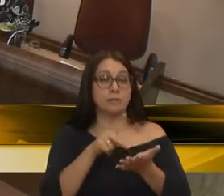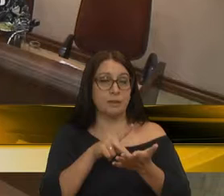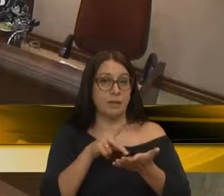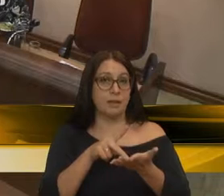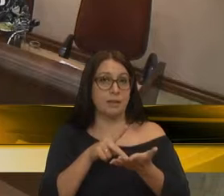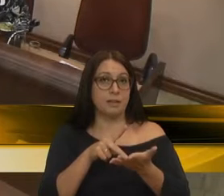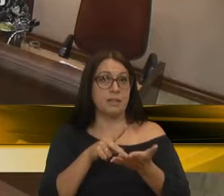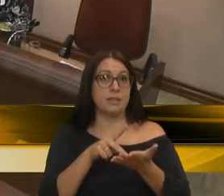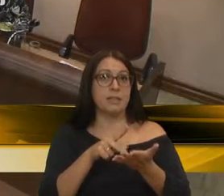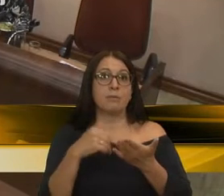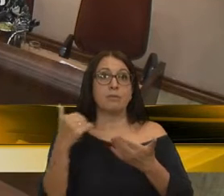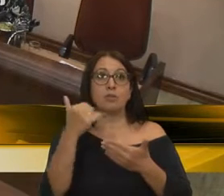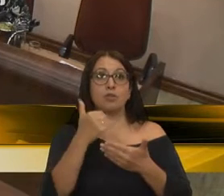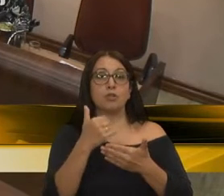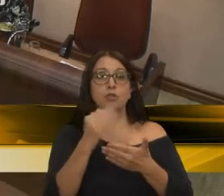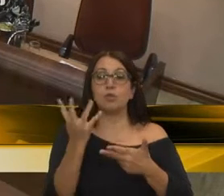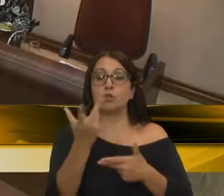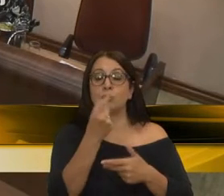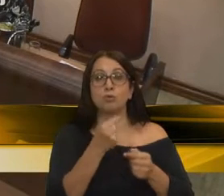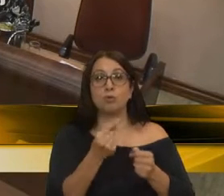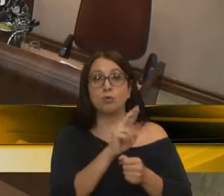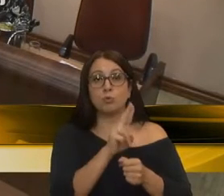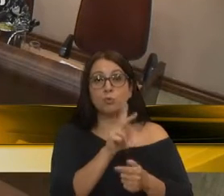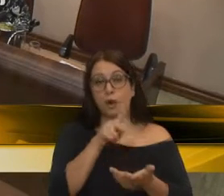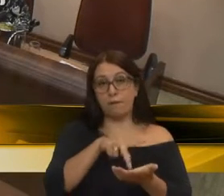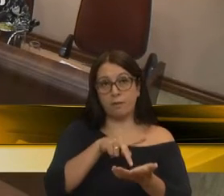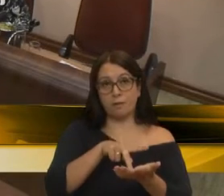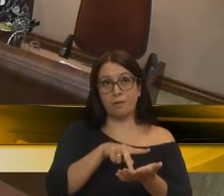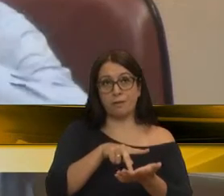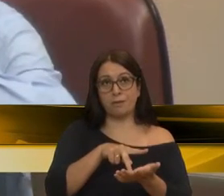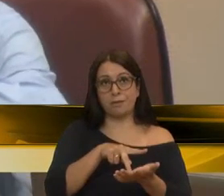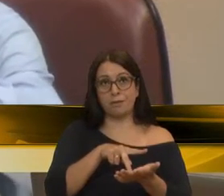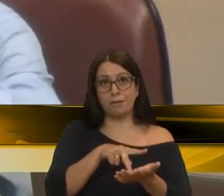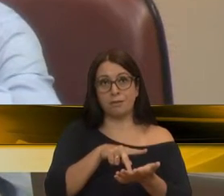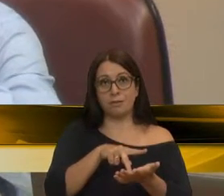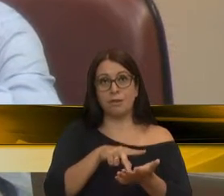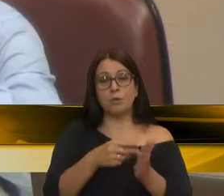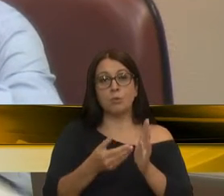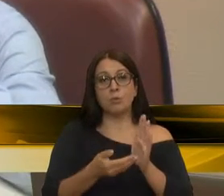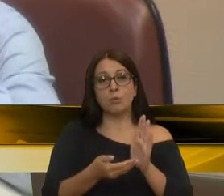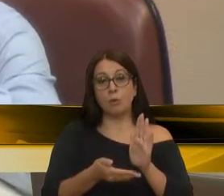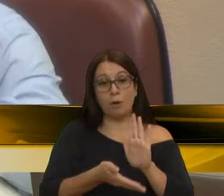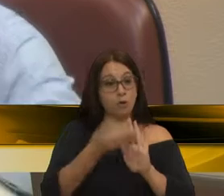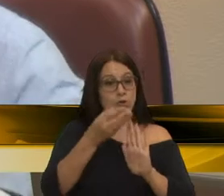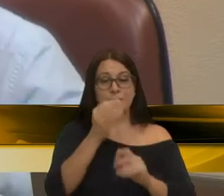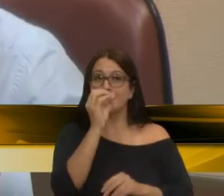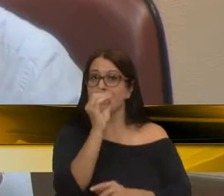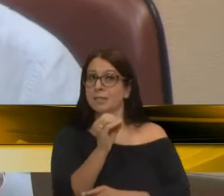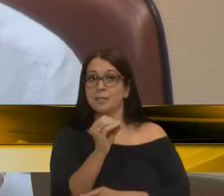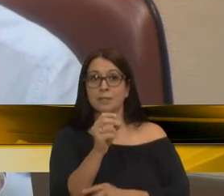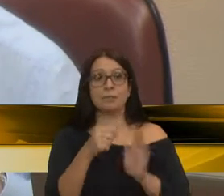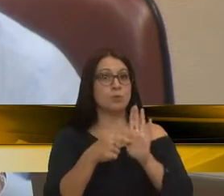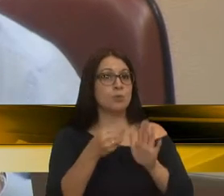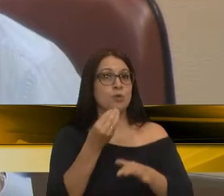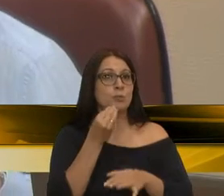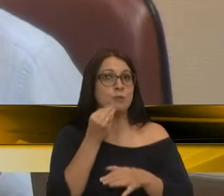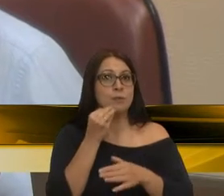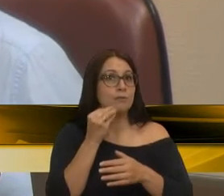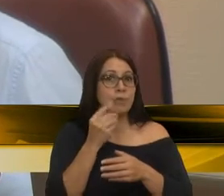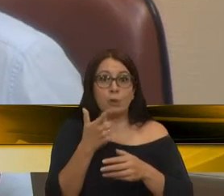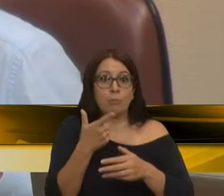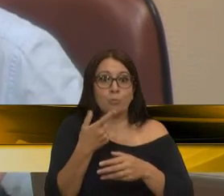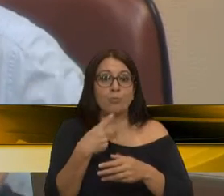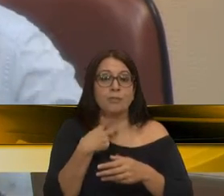a majoração dos insumos é verdadeira por região o reajuste zero mostrou-se obviamente insustentável